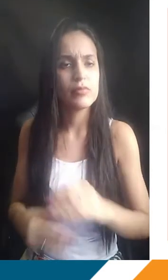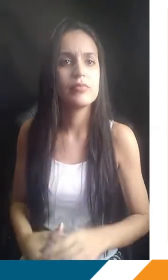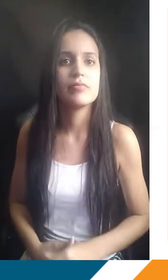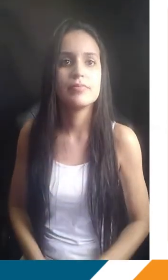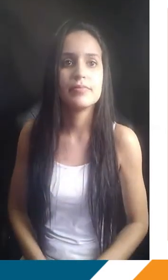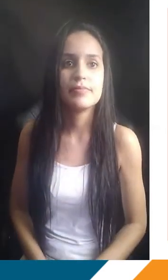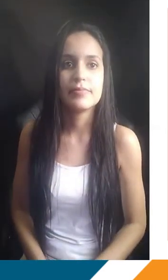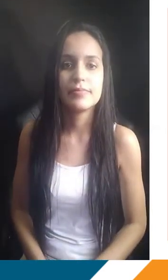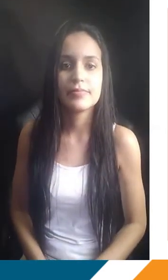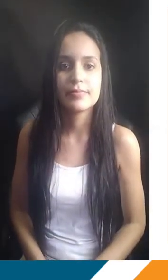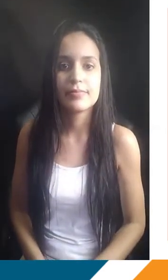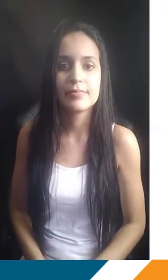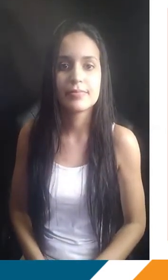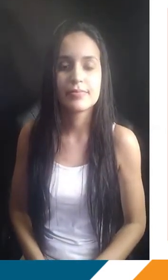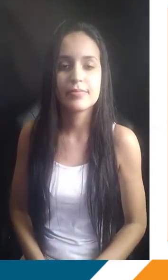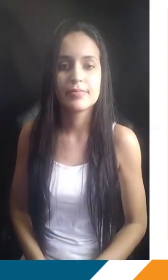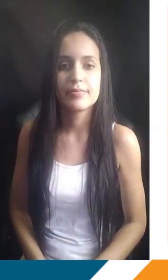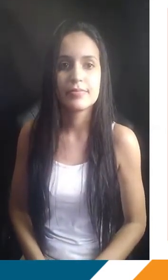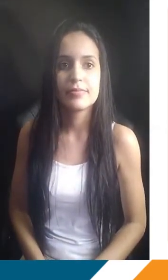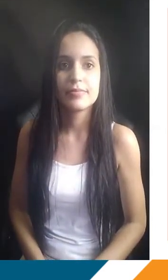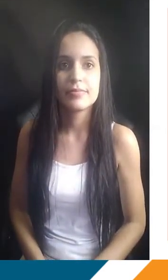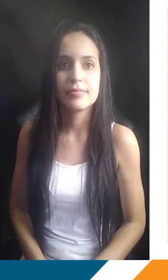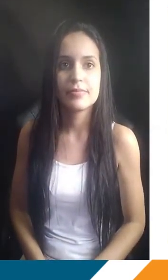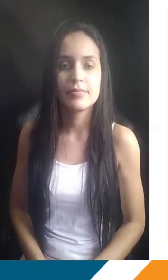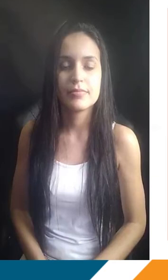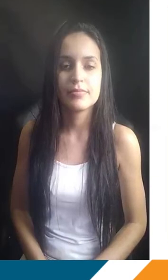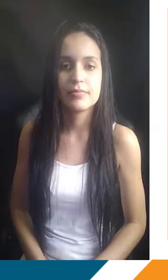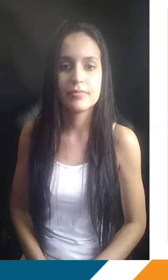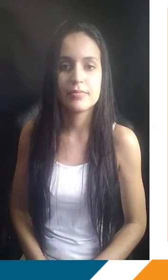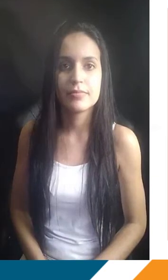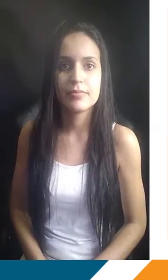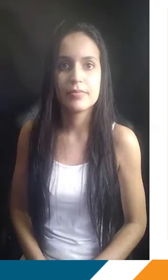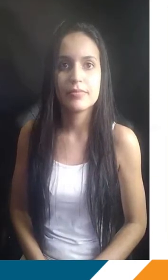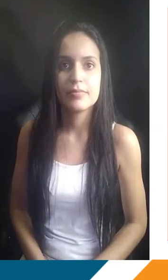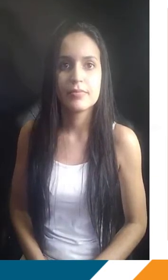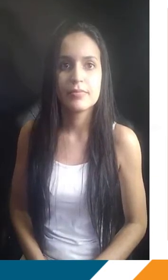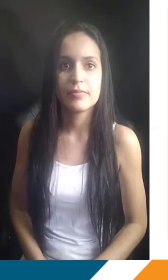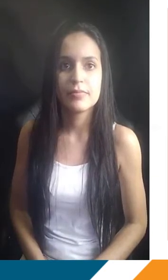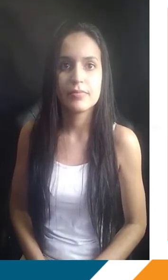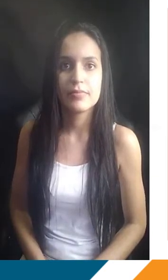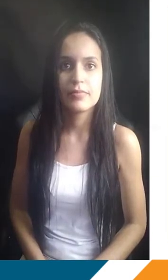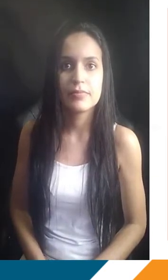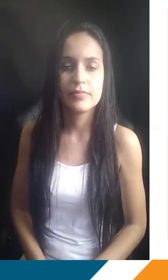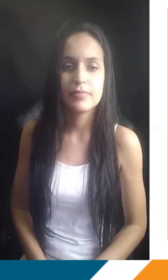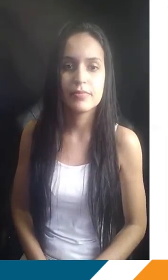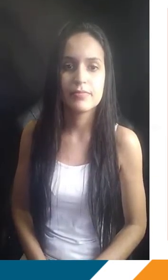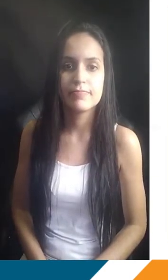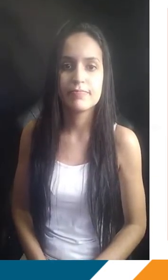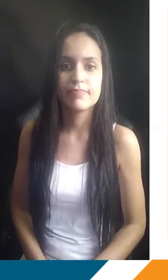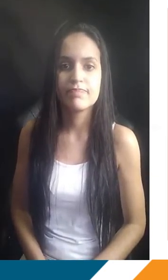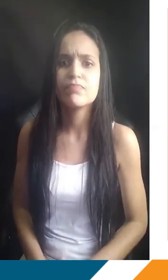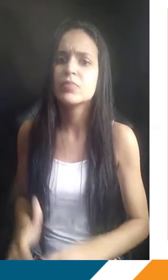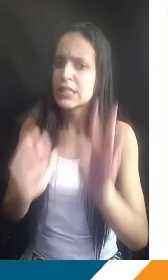ele é marcado também por uma violência nas obras de ficção também, né? Então, é um período